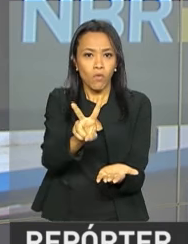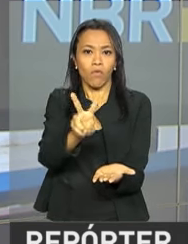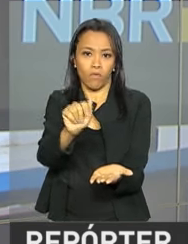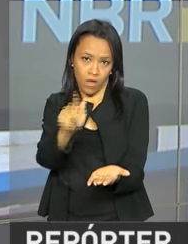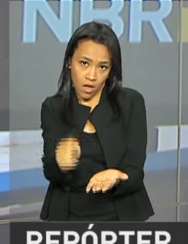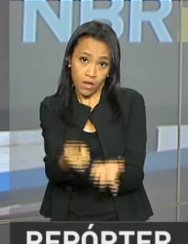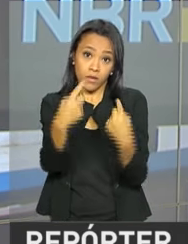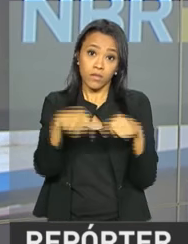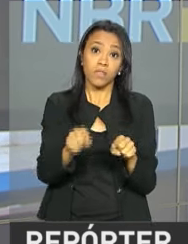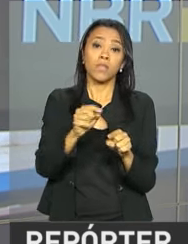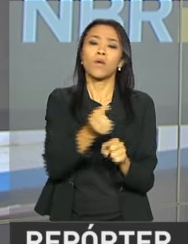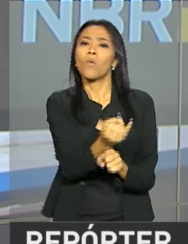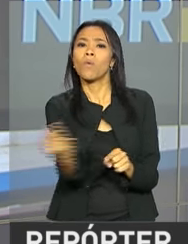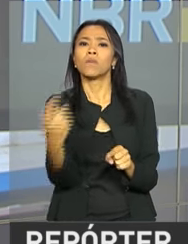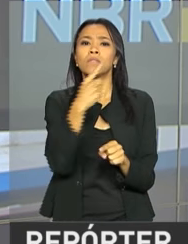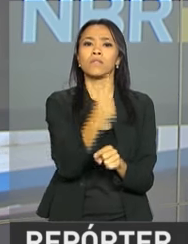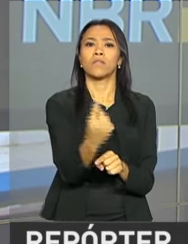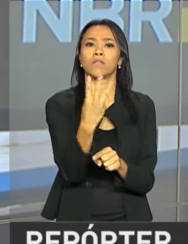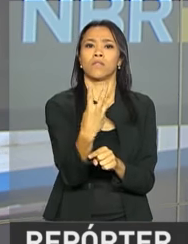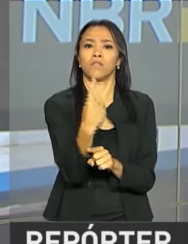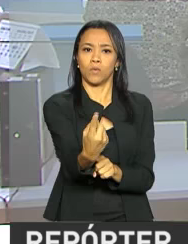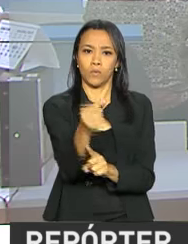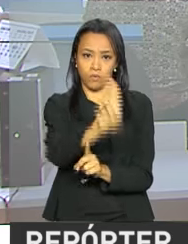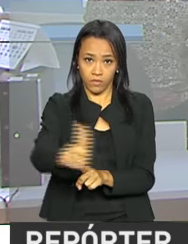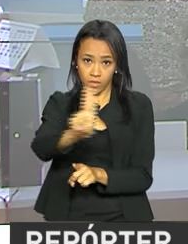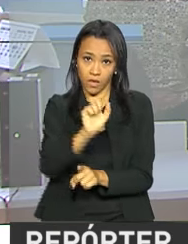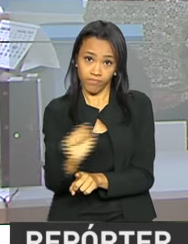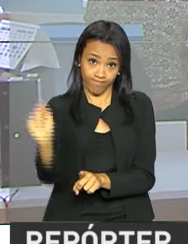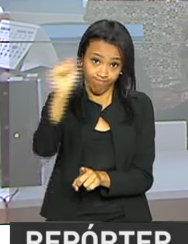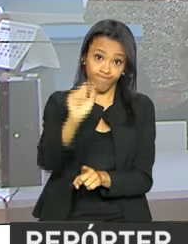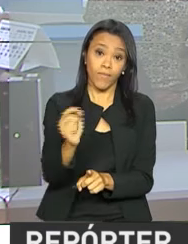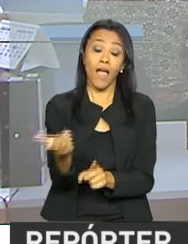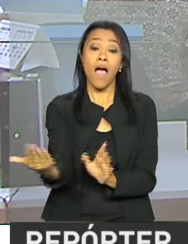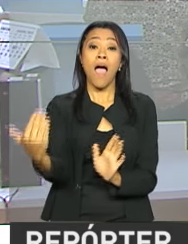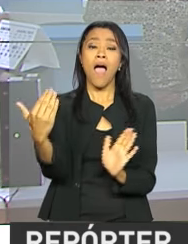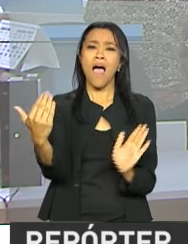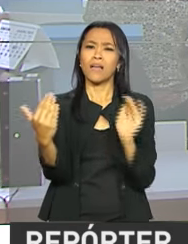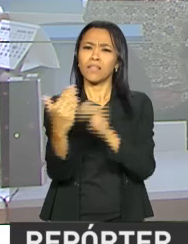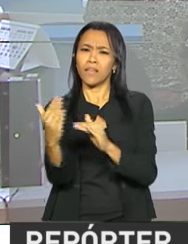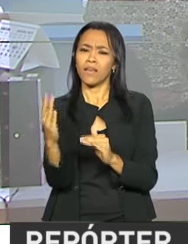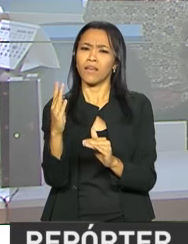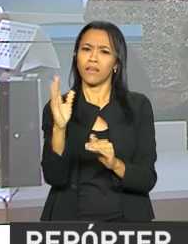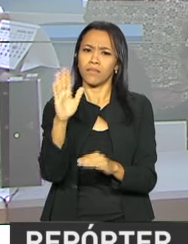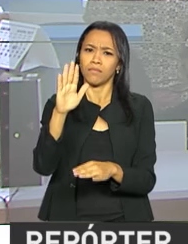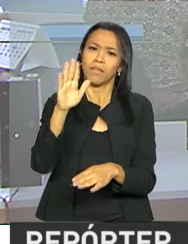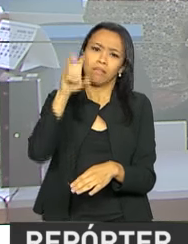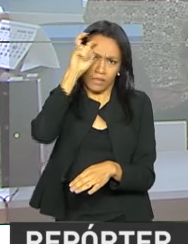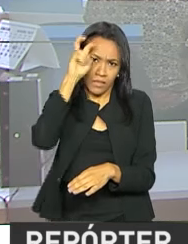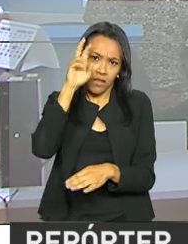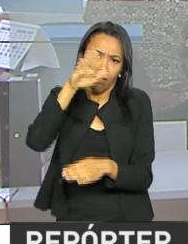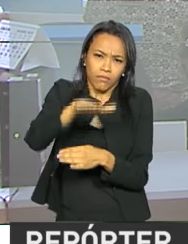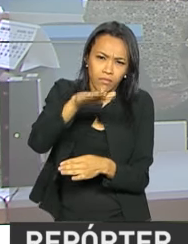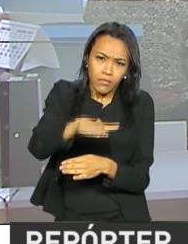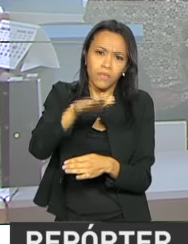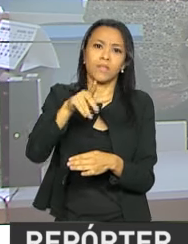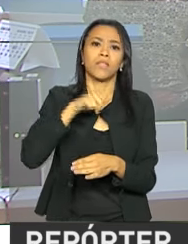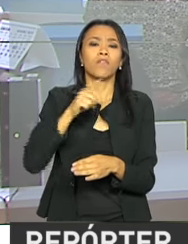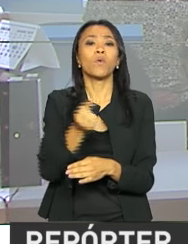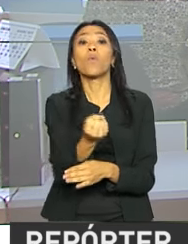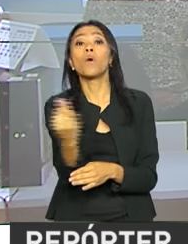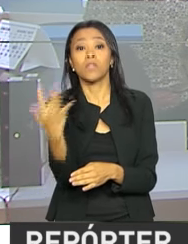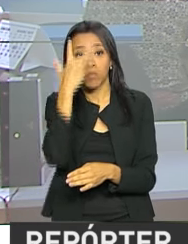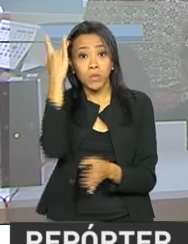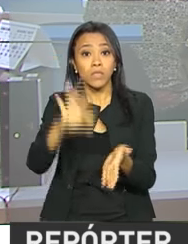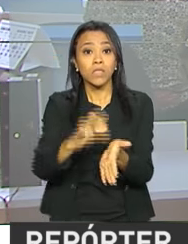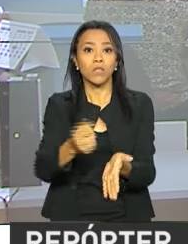vagas em 131 universidades. Até o final da tarde desta quinta-feira, o CISU registrou mais